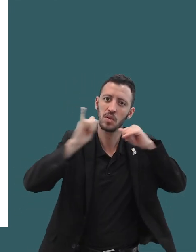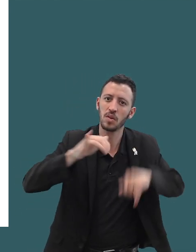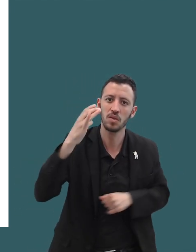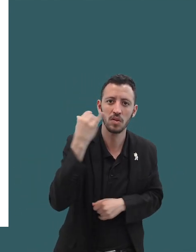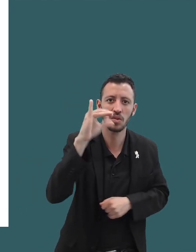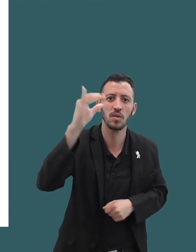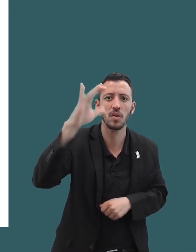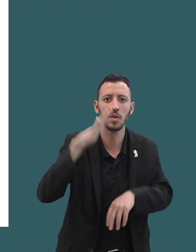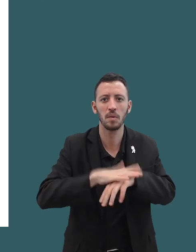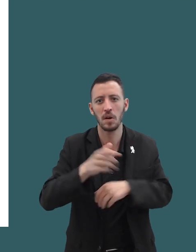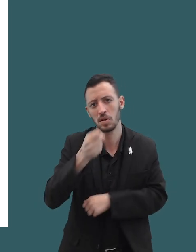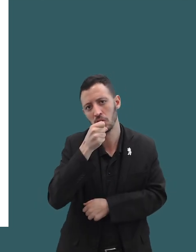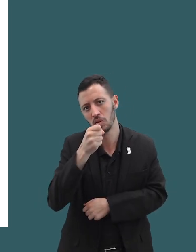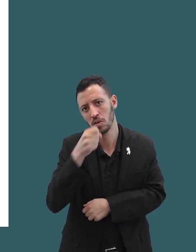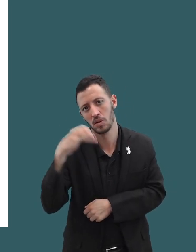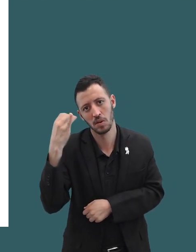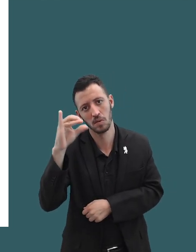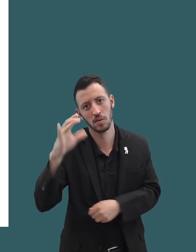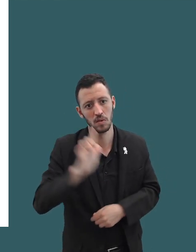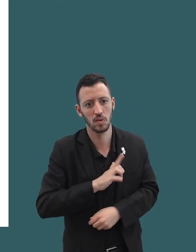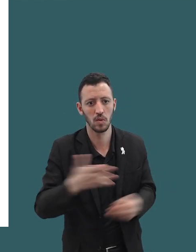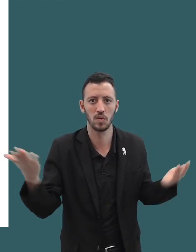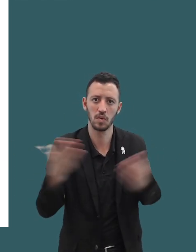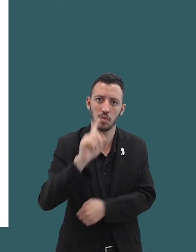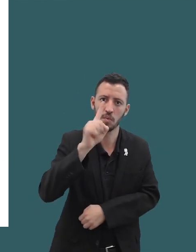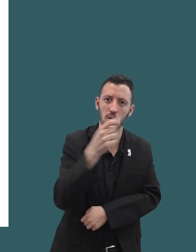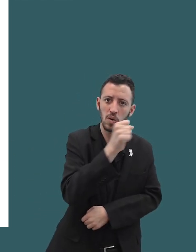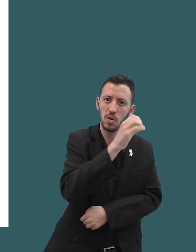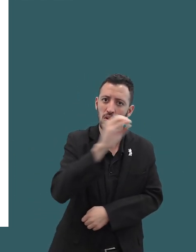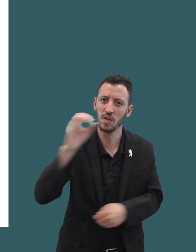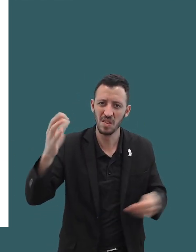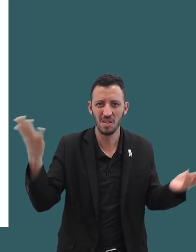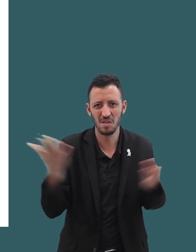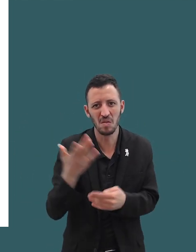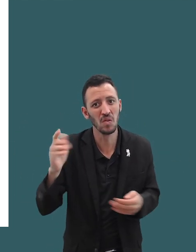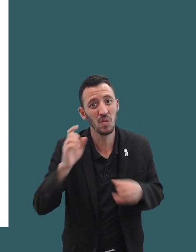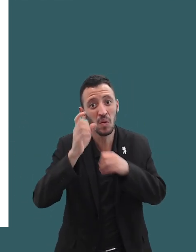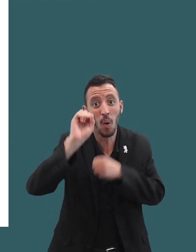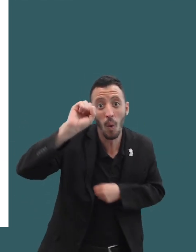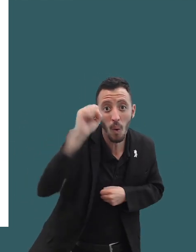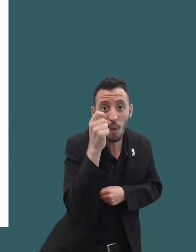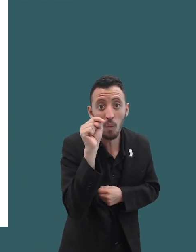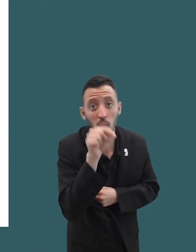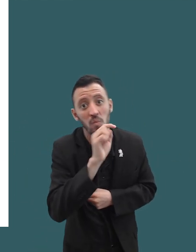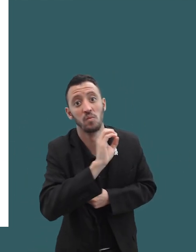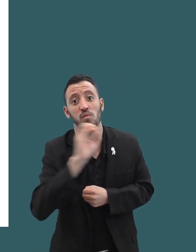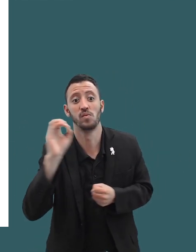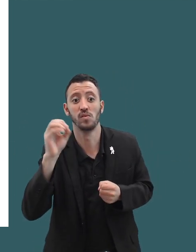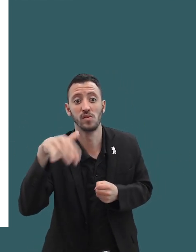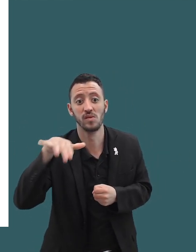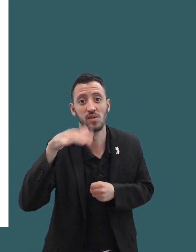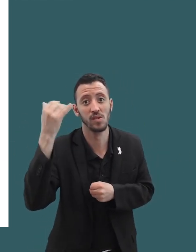que é além do jornalismo científico, tem 2.828. Educação científica...